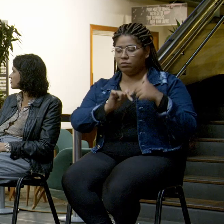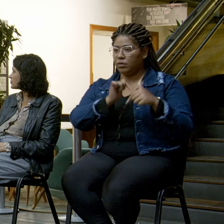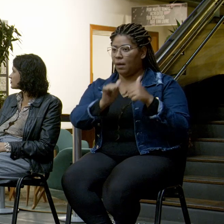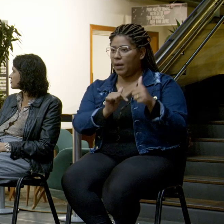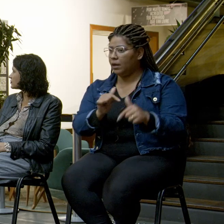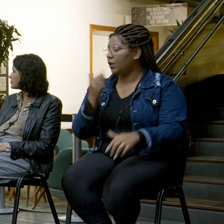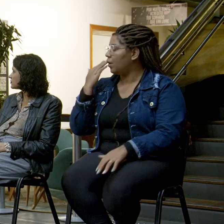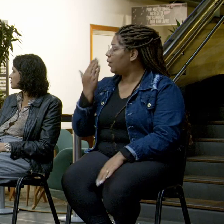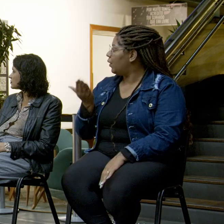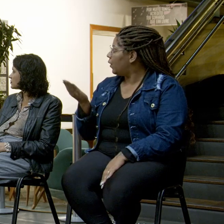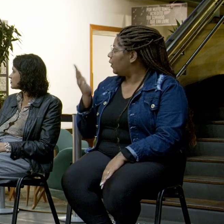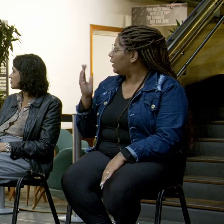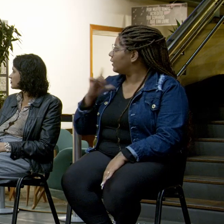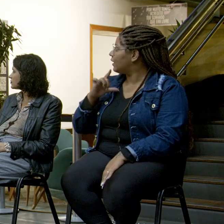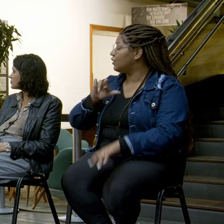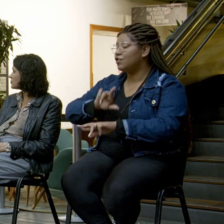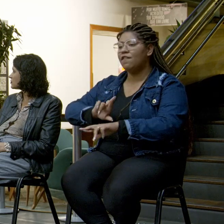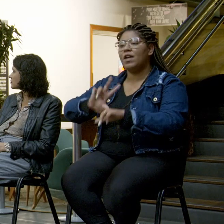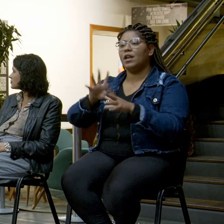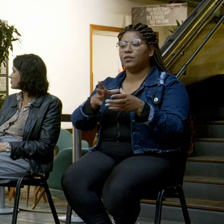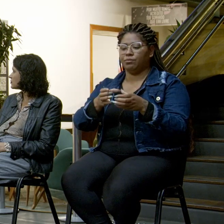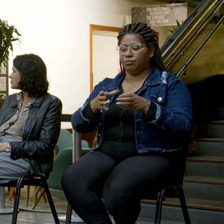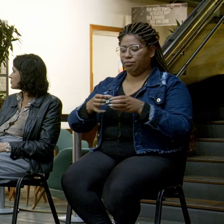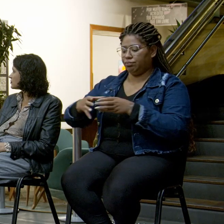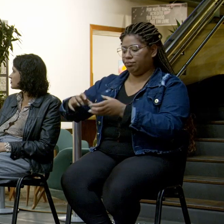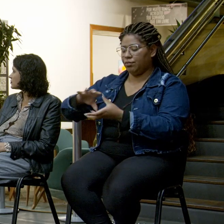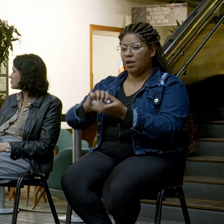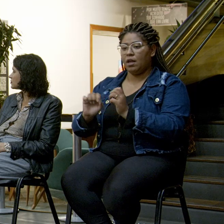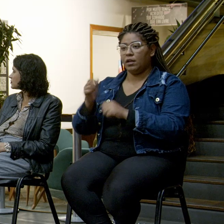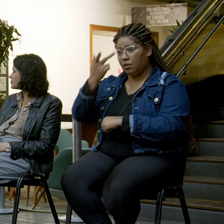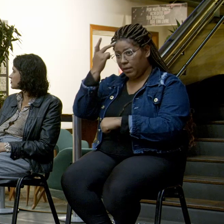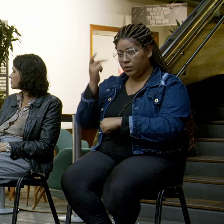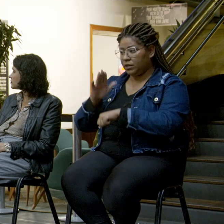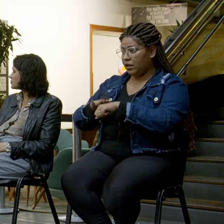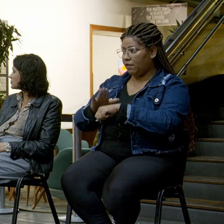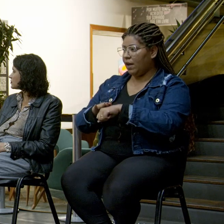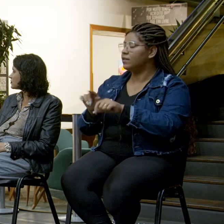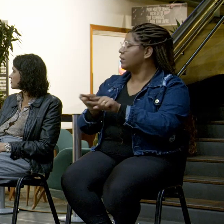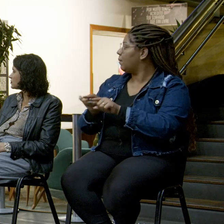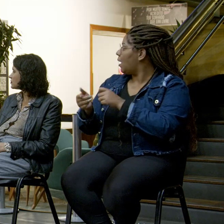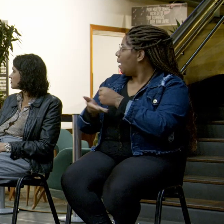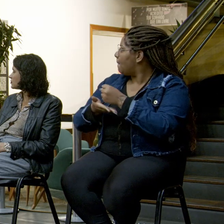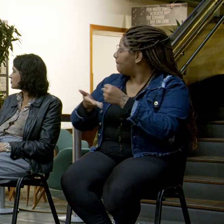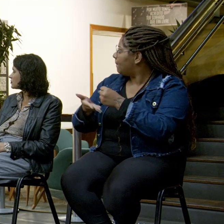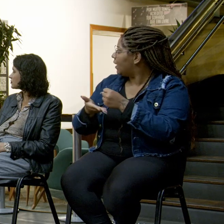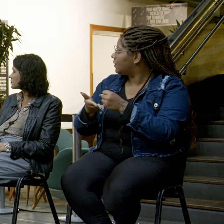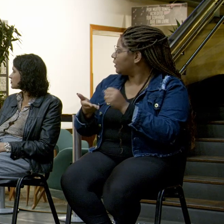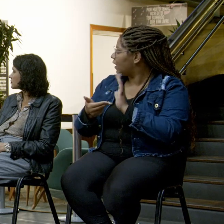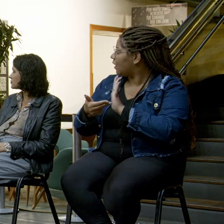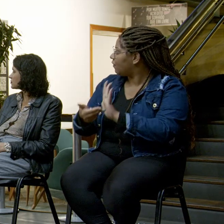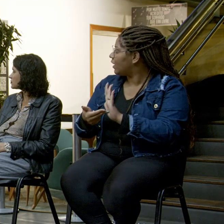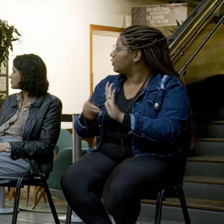modelada. Centenas de formas básicas são formadas pelas mãos, formas que há milênios servem de base para estruturar